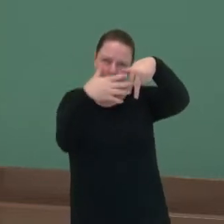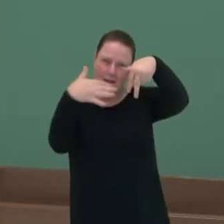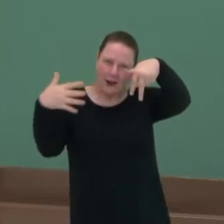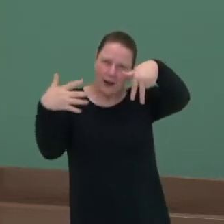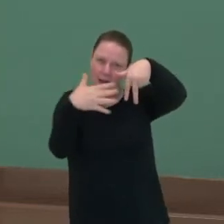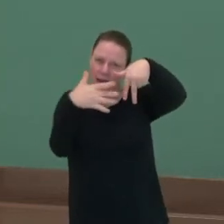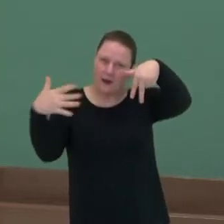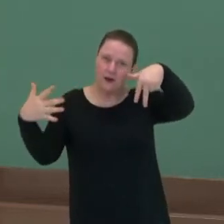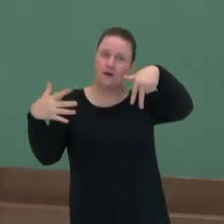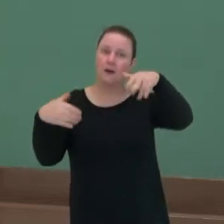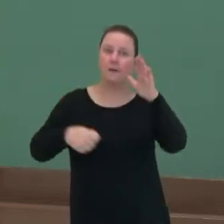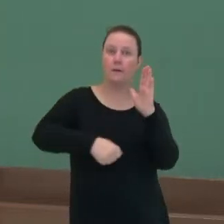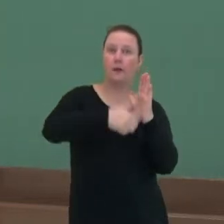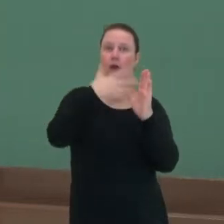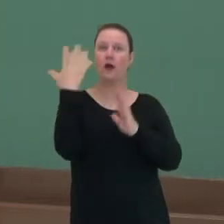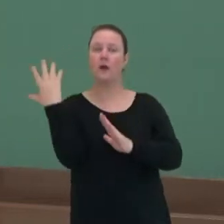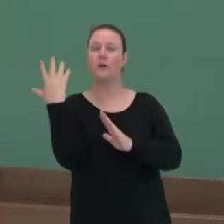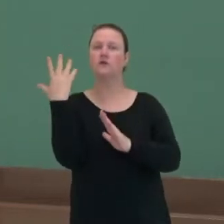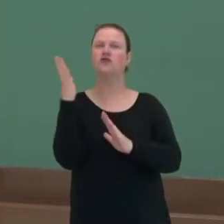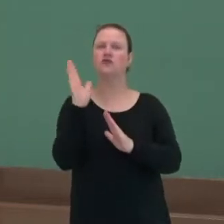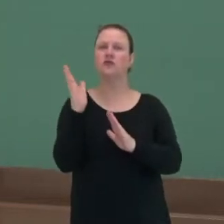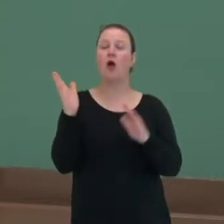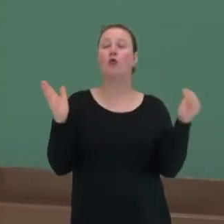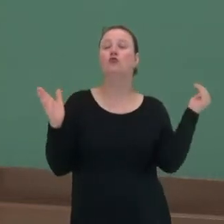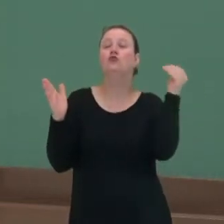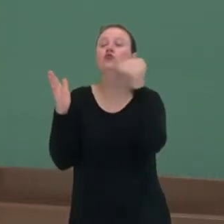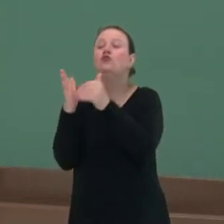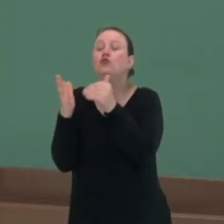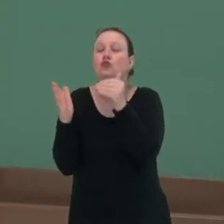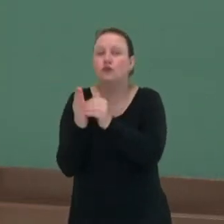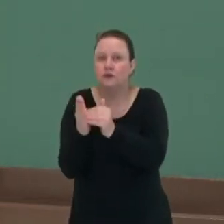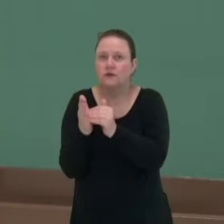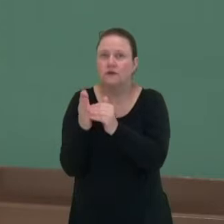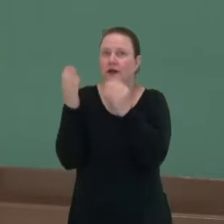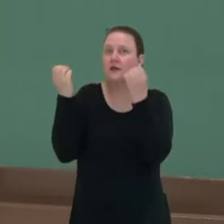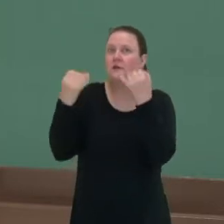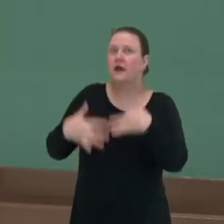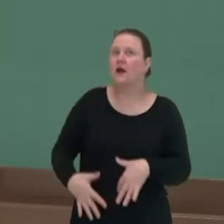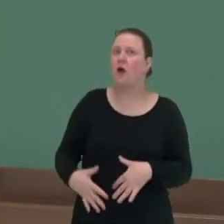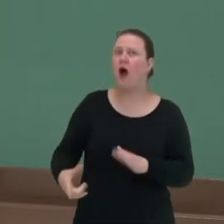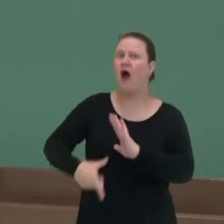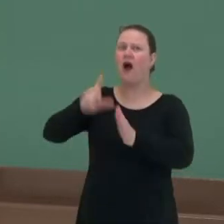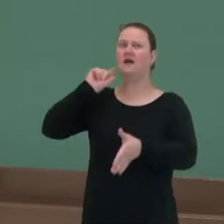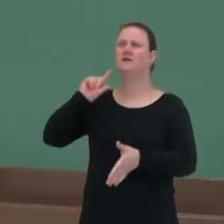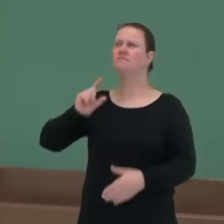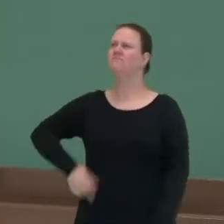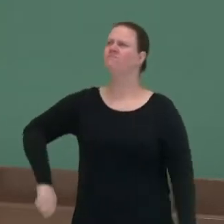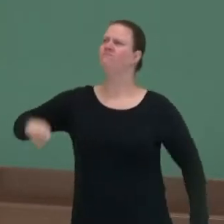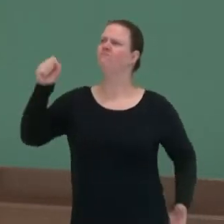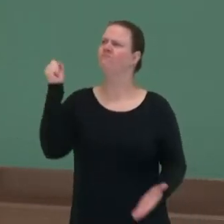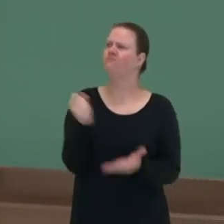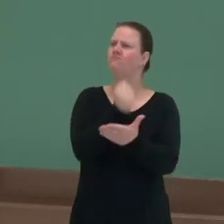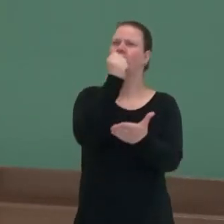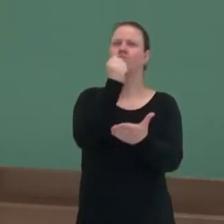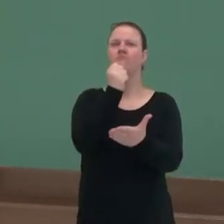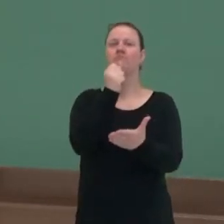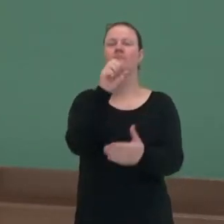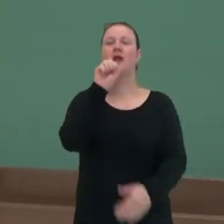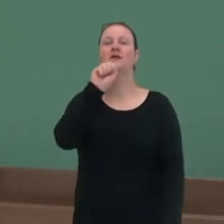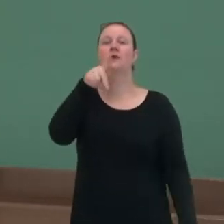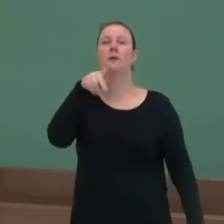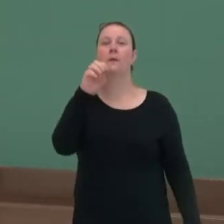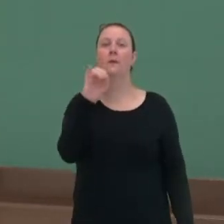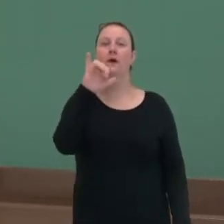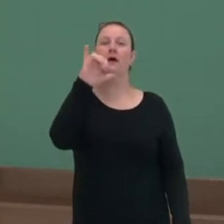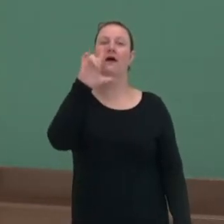primeiros capítulos e alguém já tá lá no final e te conta alguma coisa e estraga? Isso é um spoiler. Mas o meu